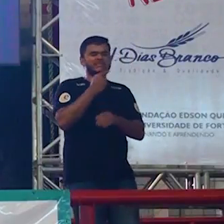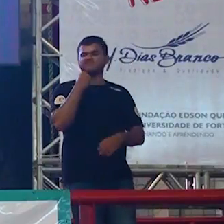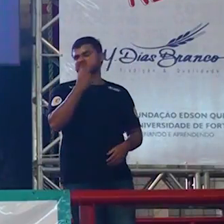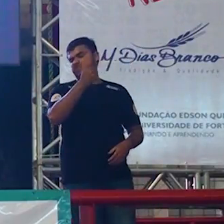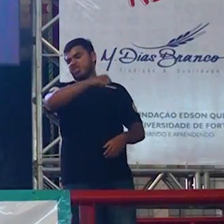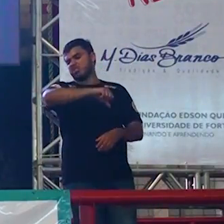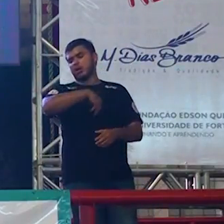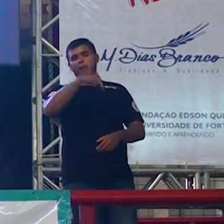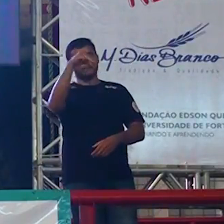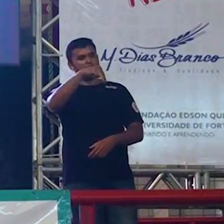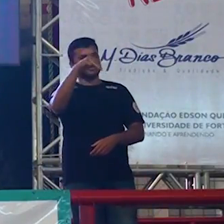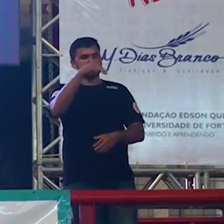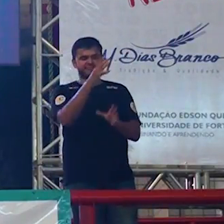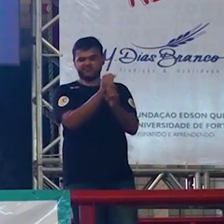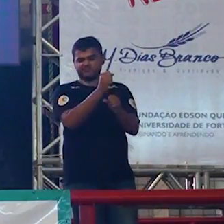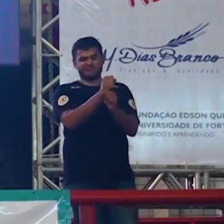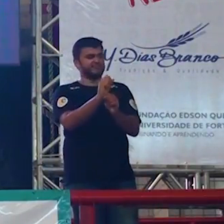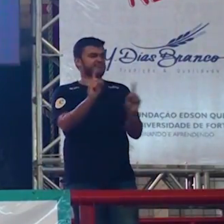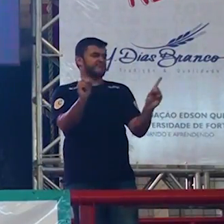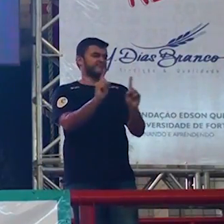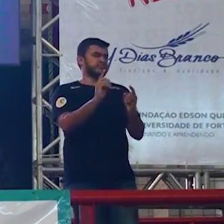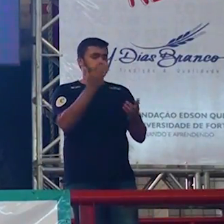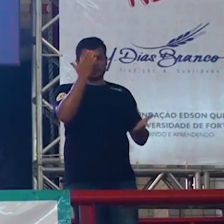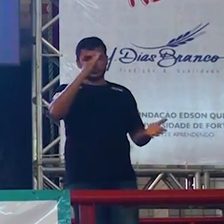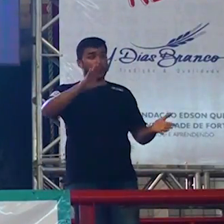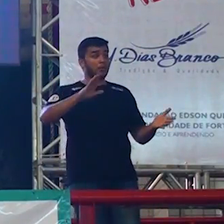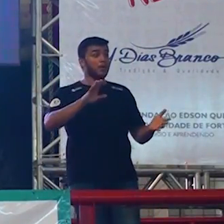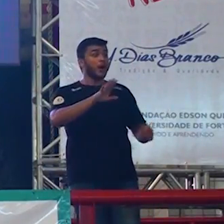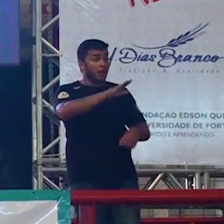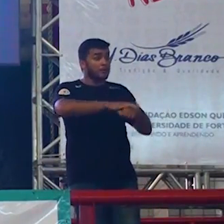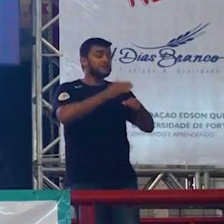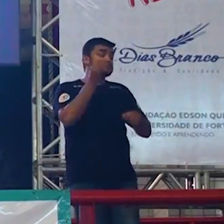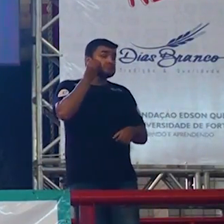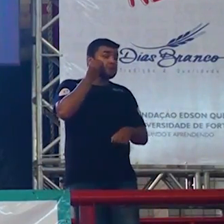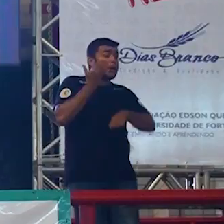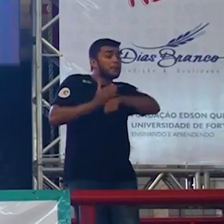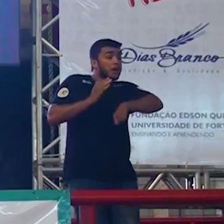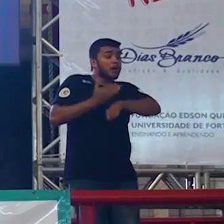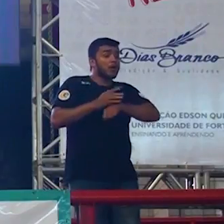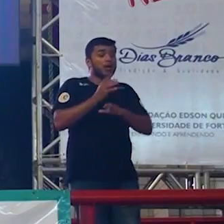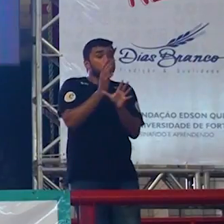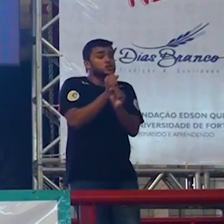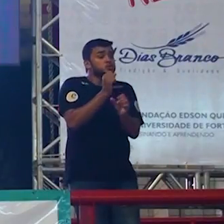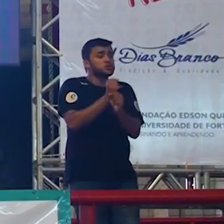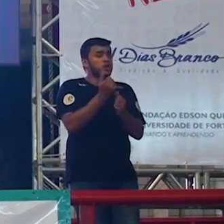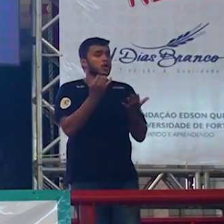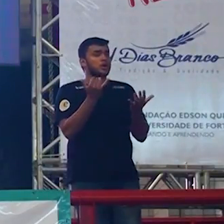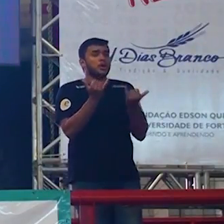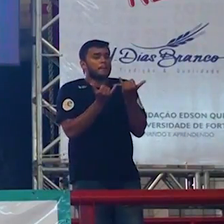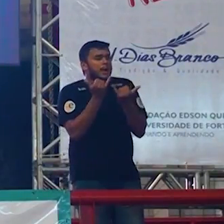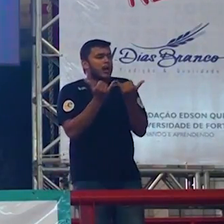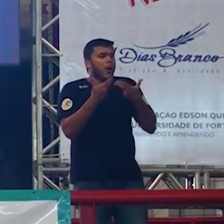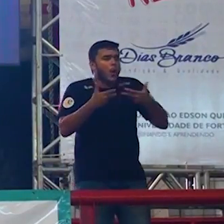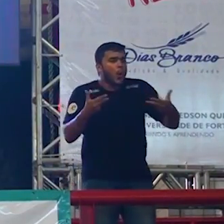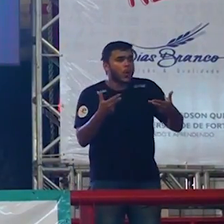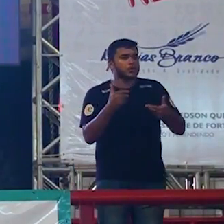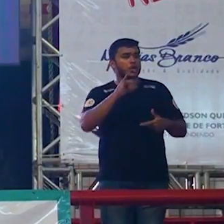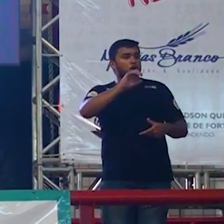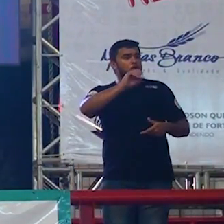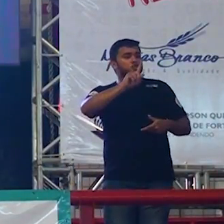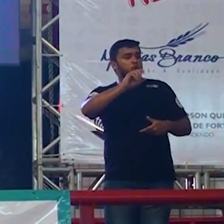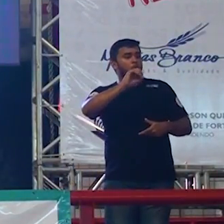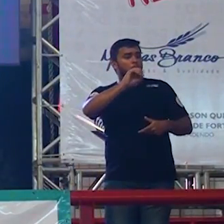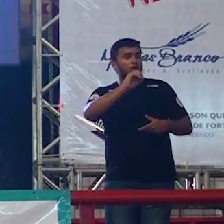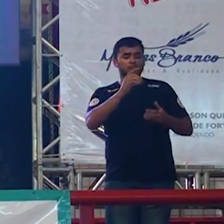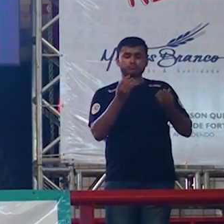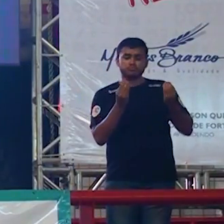matemática, ciências, alguns joguinhos numéricos, porque isso lhe ajuda a desenvolver o lado esquerdo. E eu que sou do